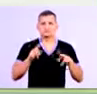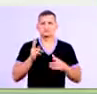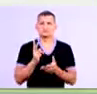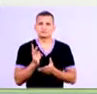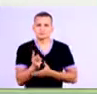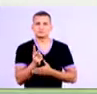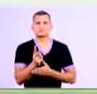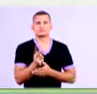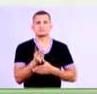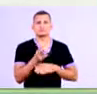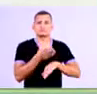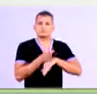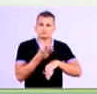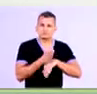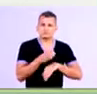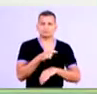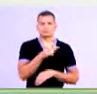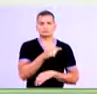usuários.